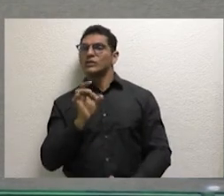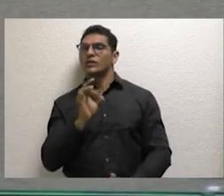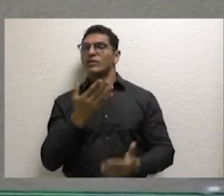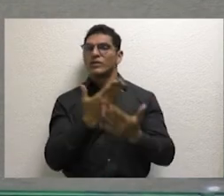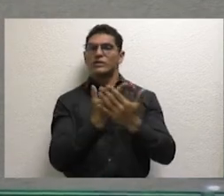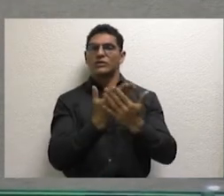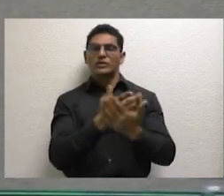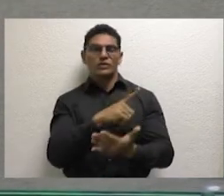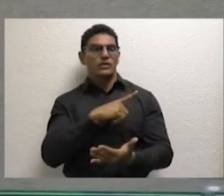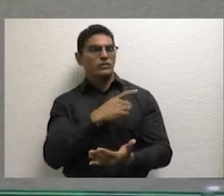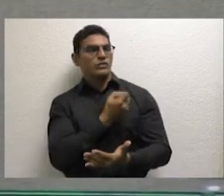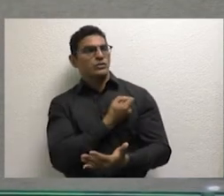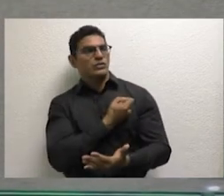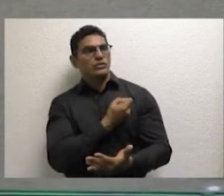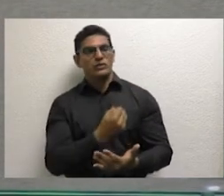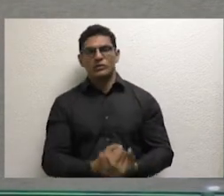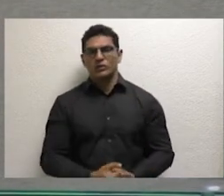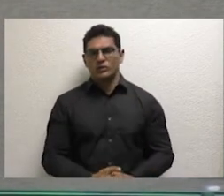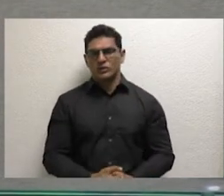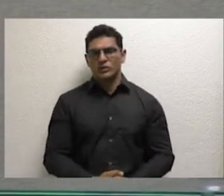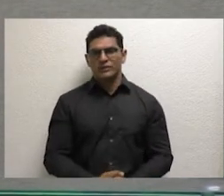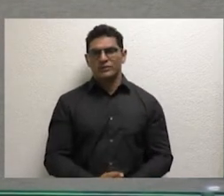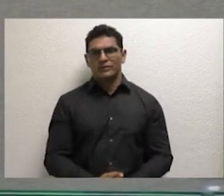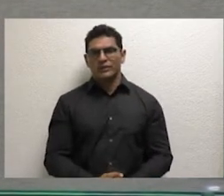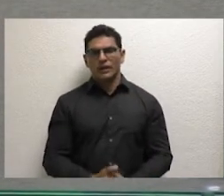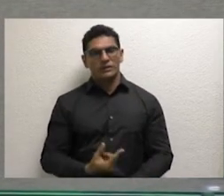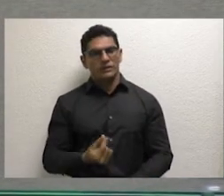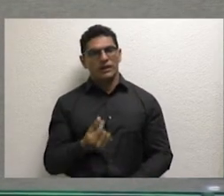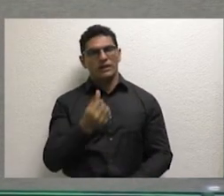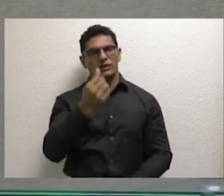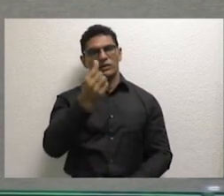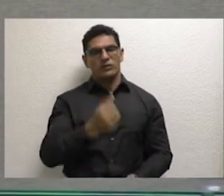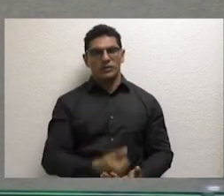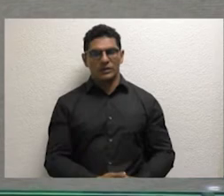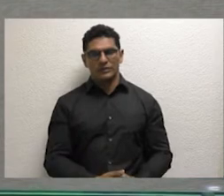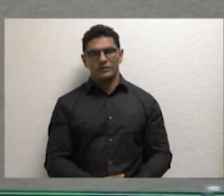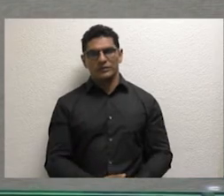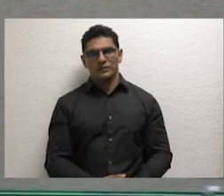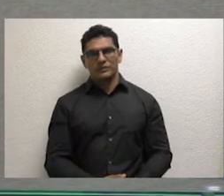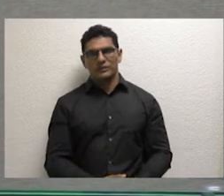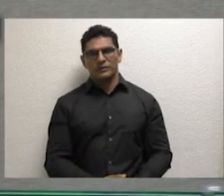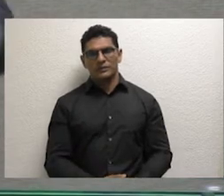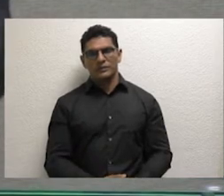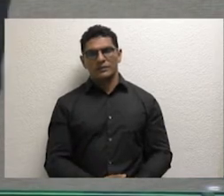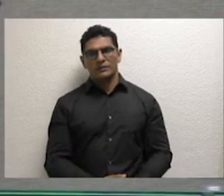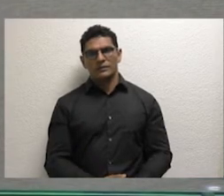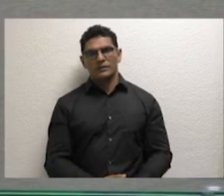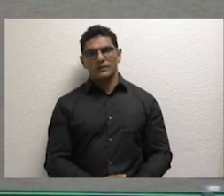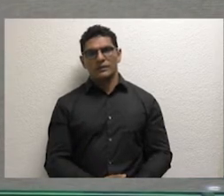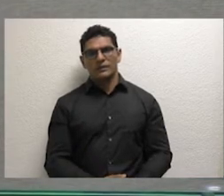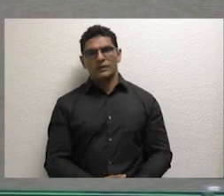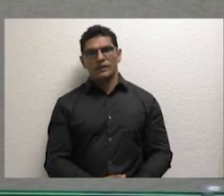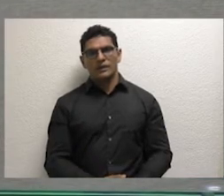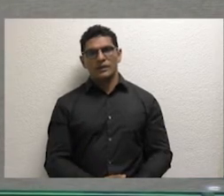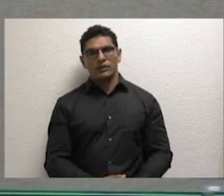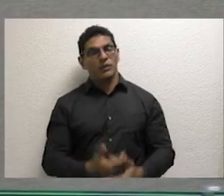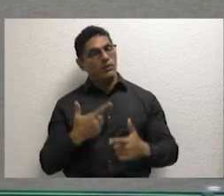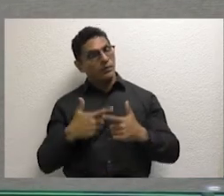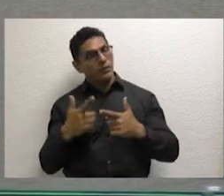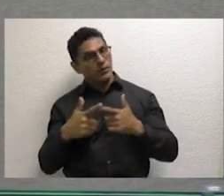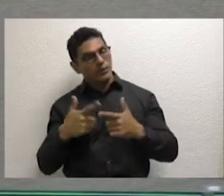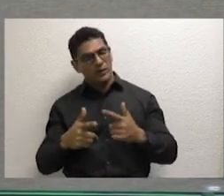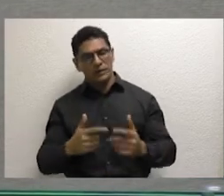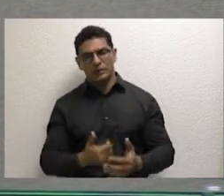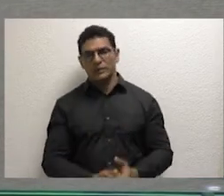os números favoráveis da economia deste modelo que não é um peso nem um fardo